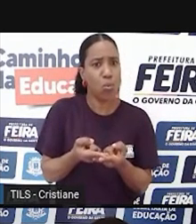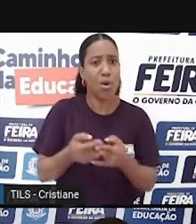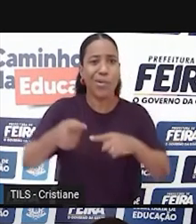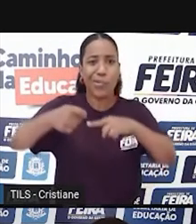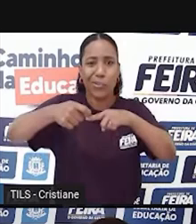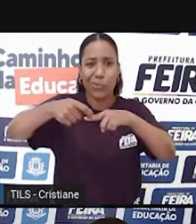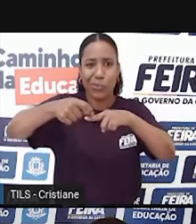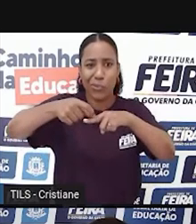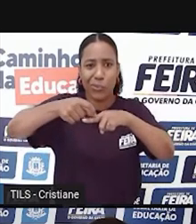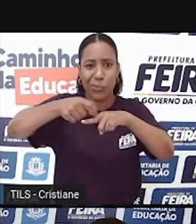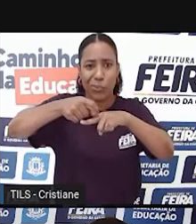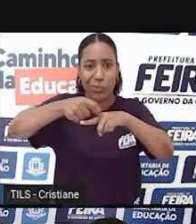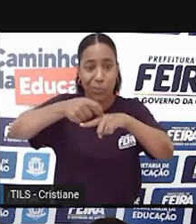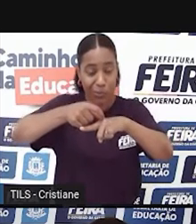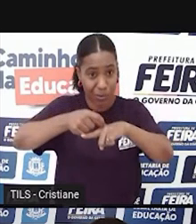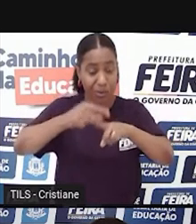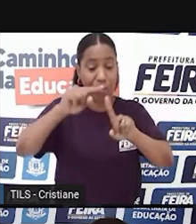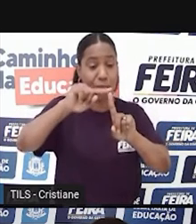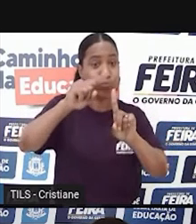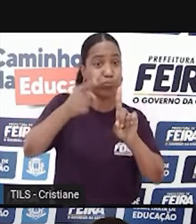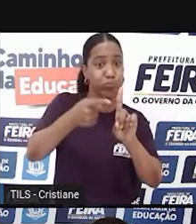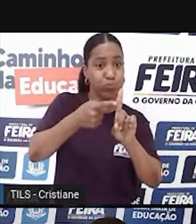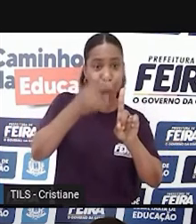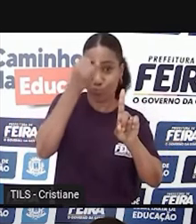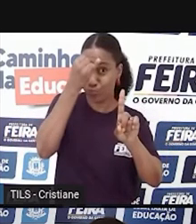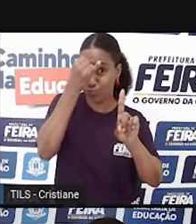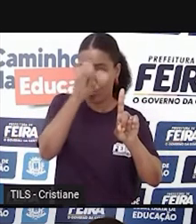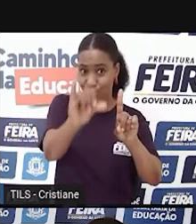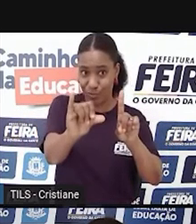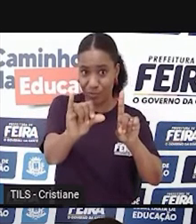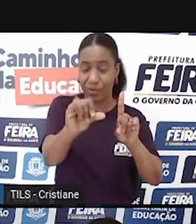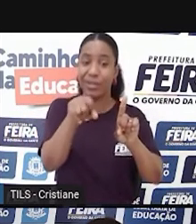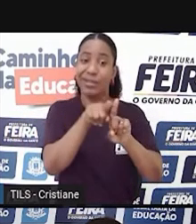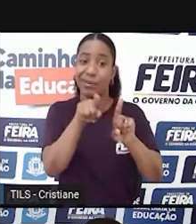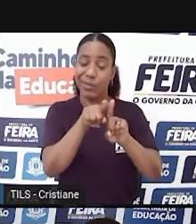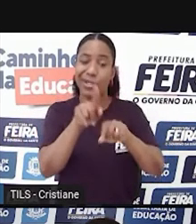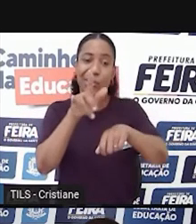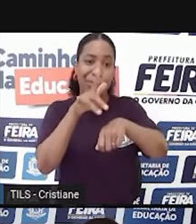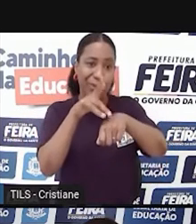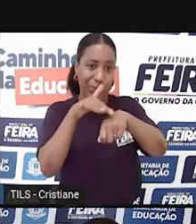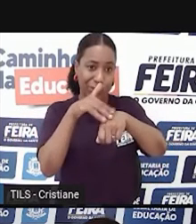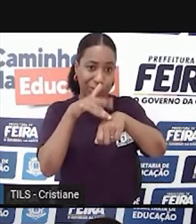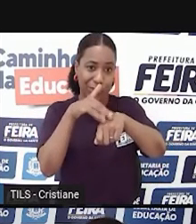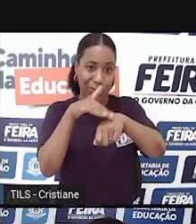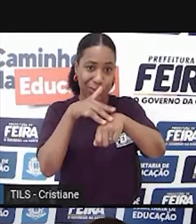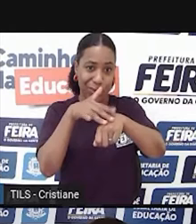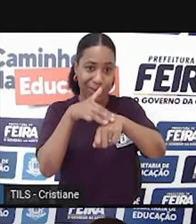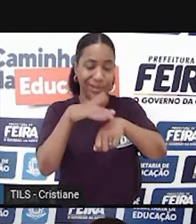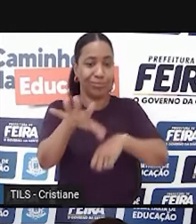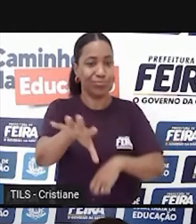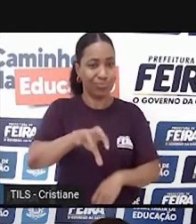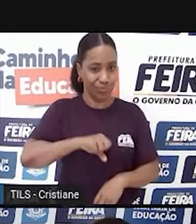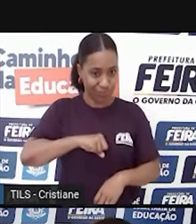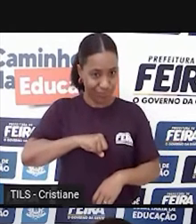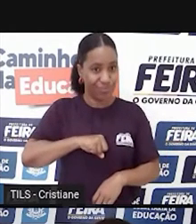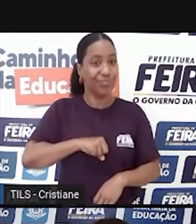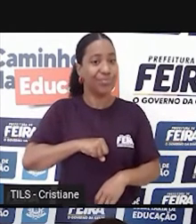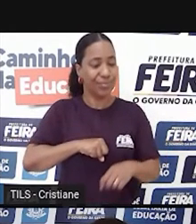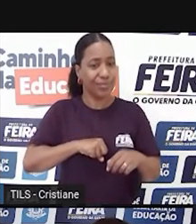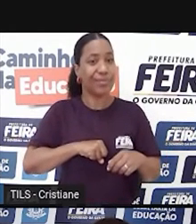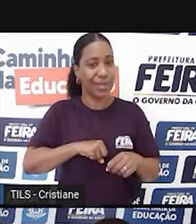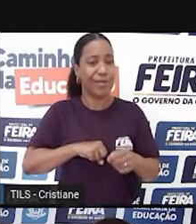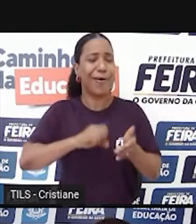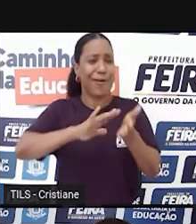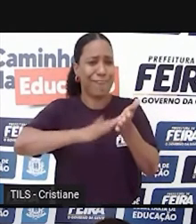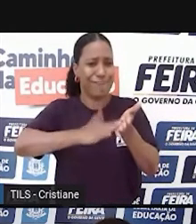dificultar uma gestação, uma gravidez, ele vai proteger contra as ISTs, pessoal. E aí tem um problema